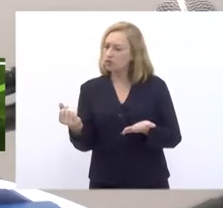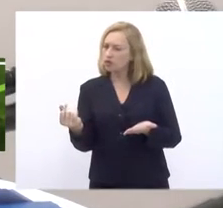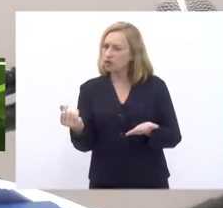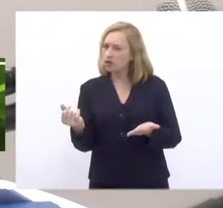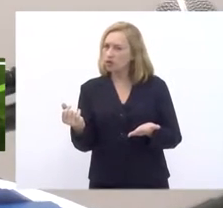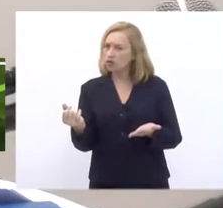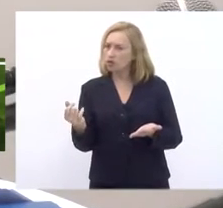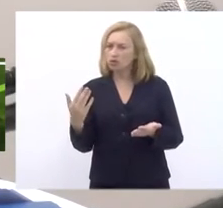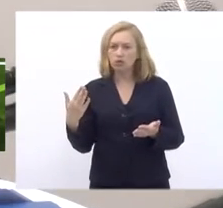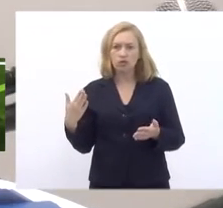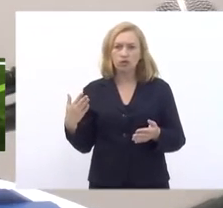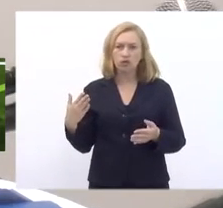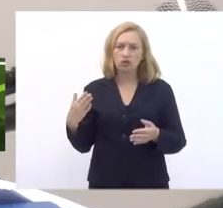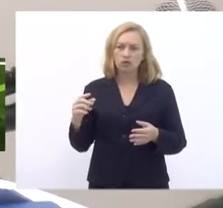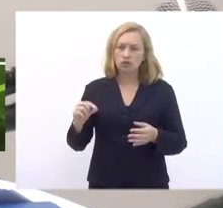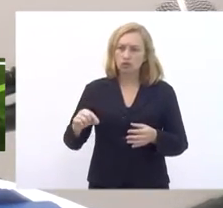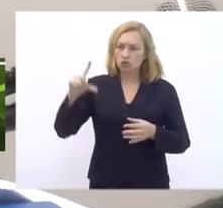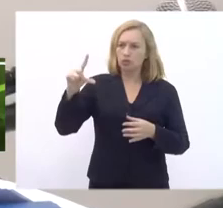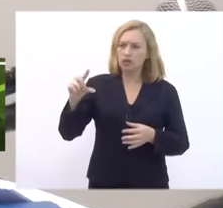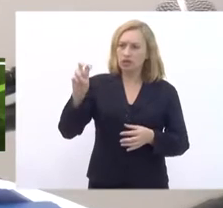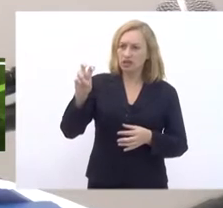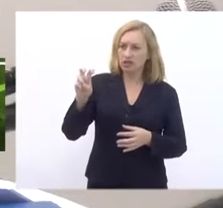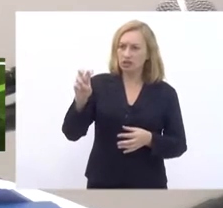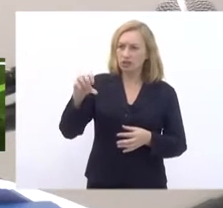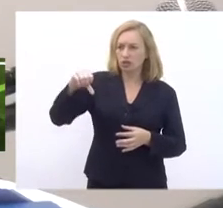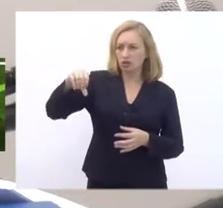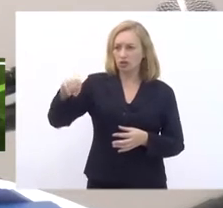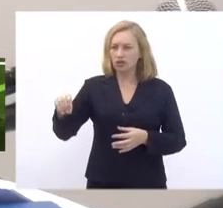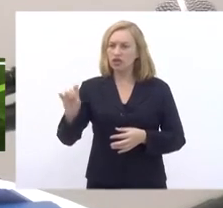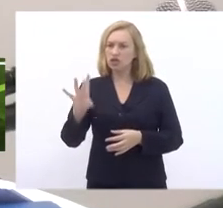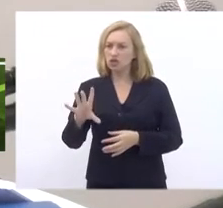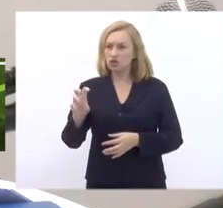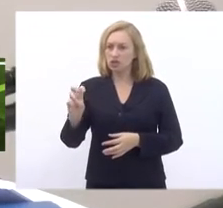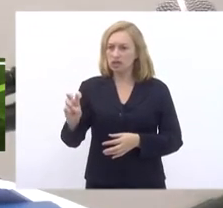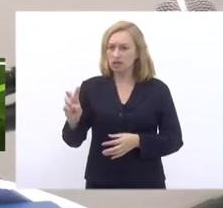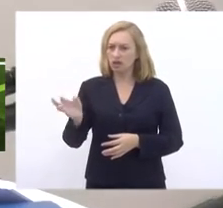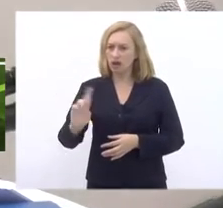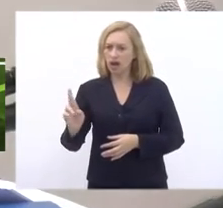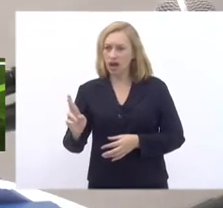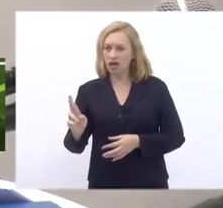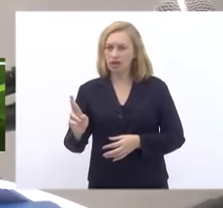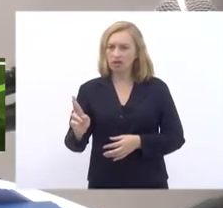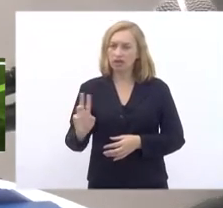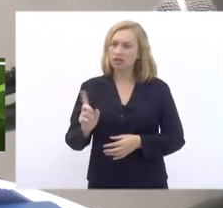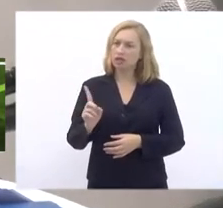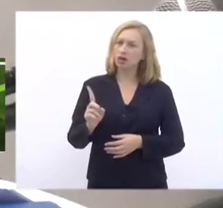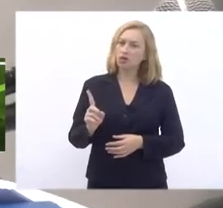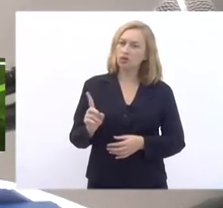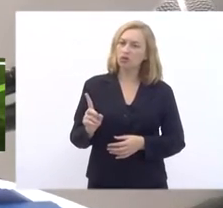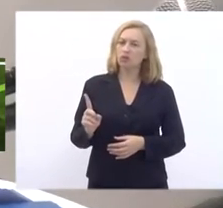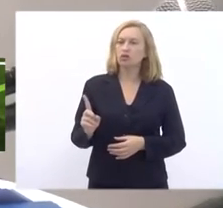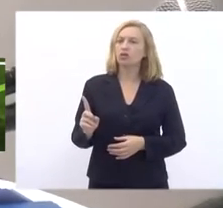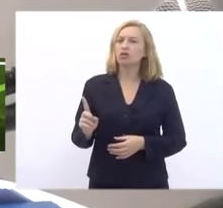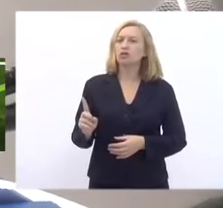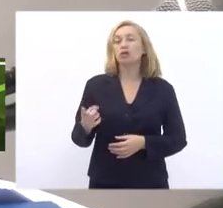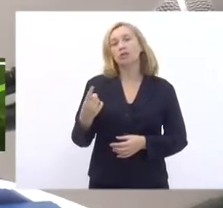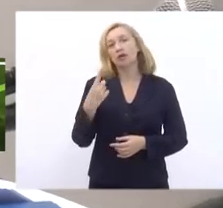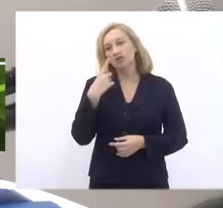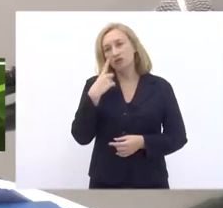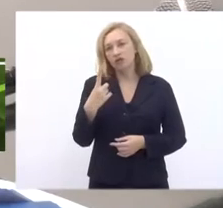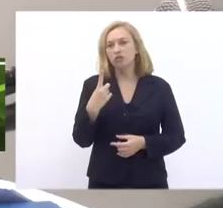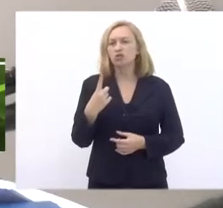para R$ 5,90, ficasse em R$ 5,00, não saltasse de R$ 4,70 para R$ 5,90, mas tendo em vista as